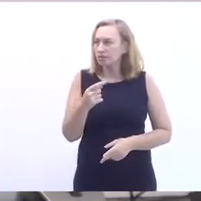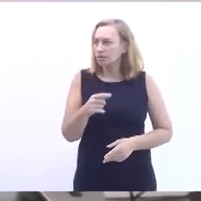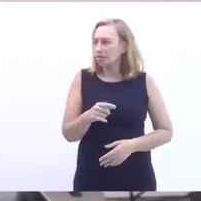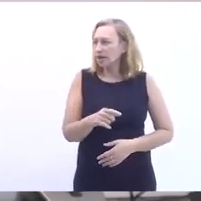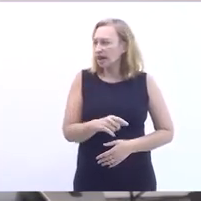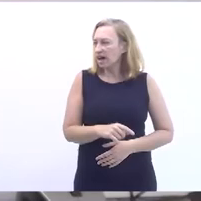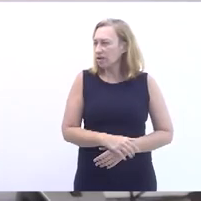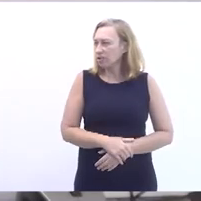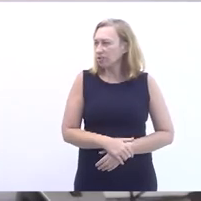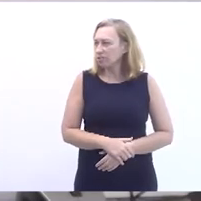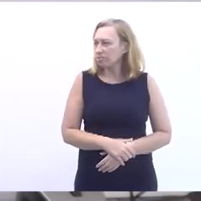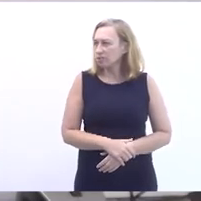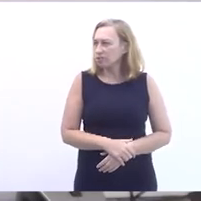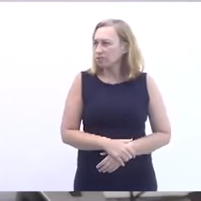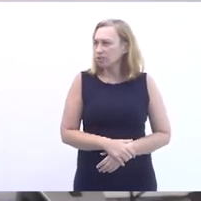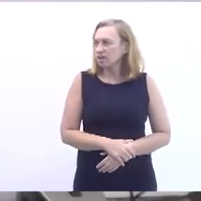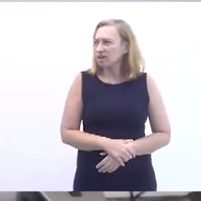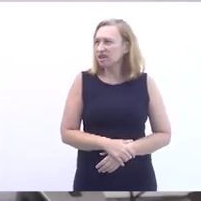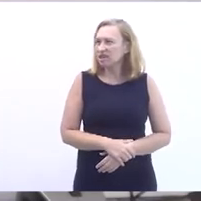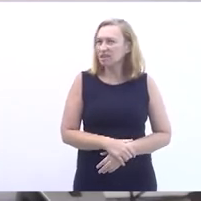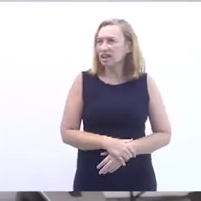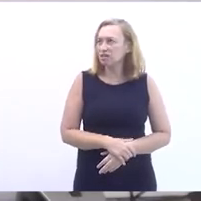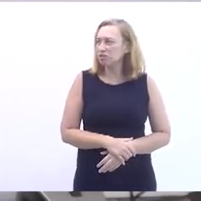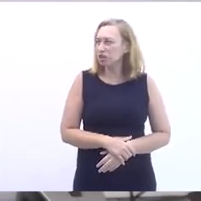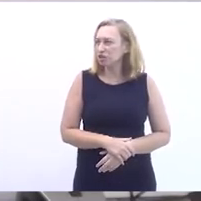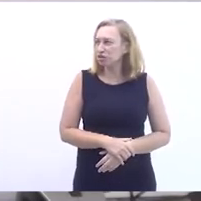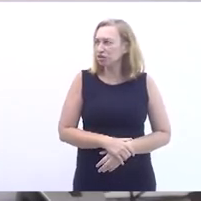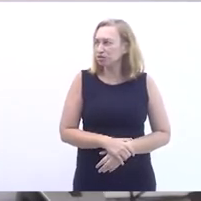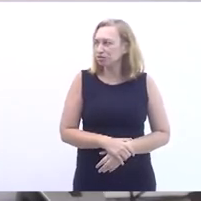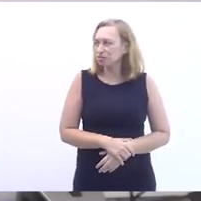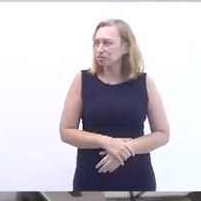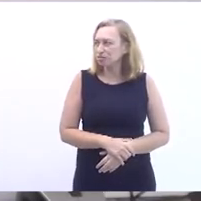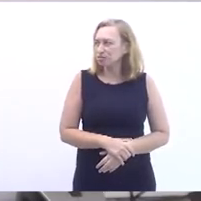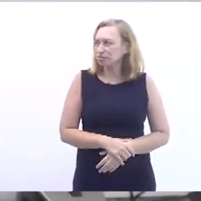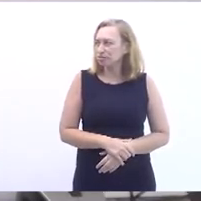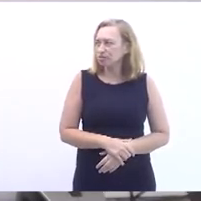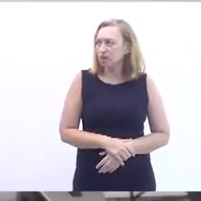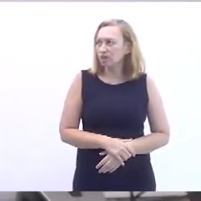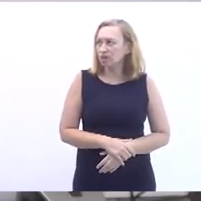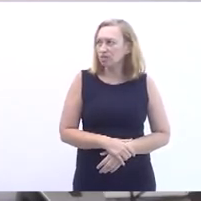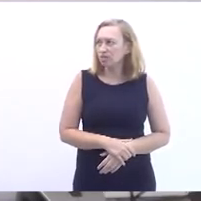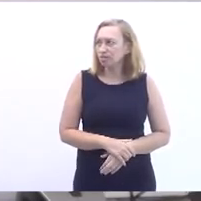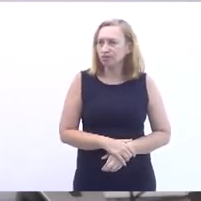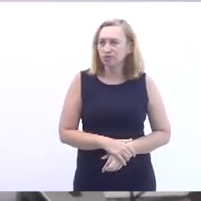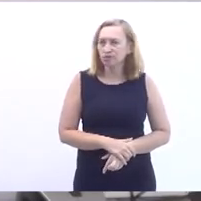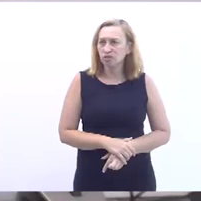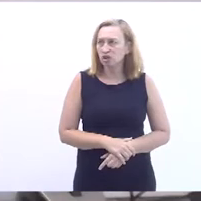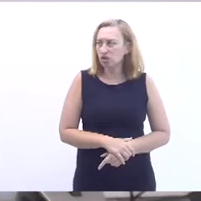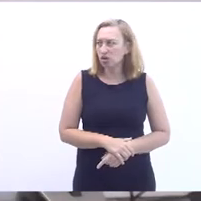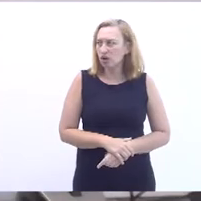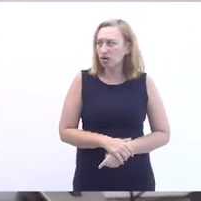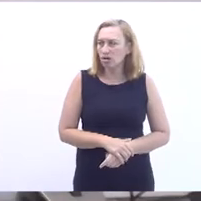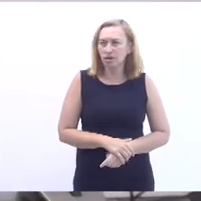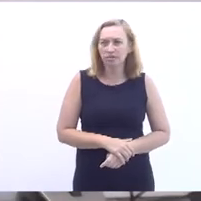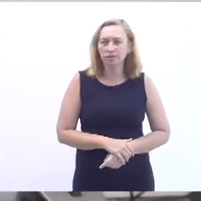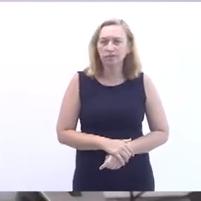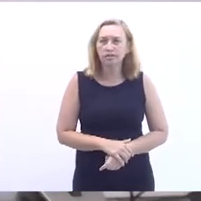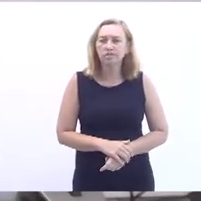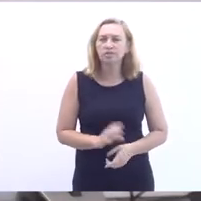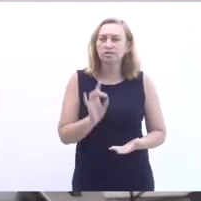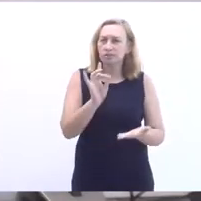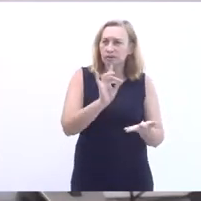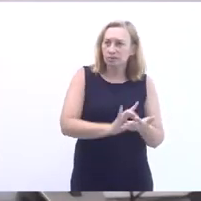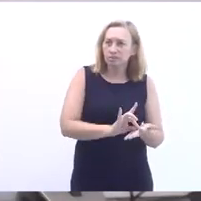proibicionista né ação é bilhões de recursos que hoje são despejados na